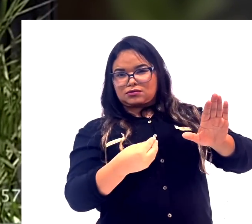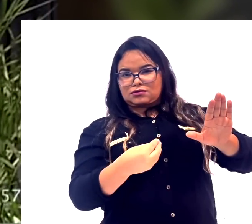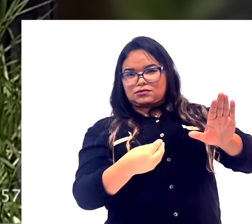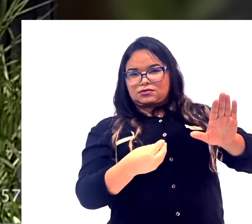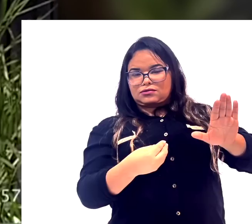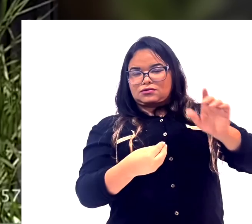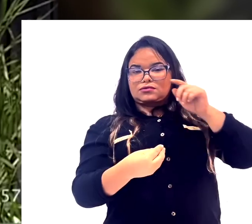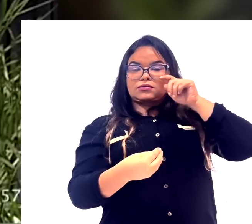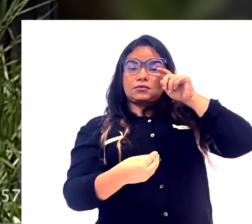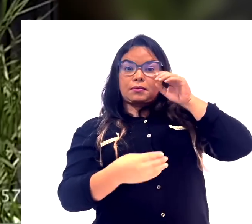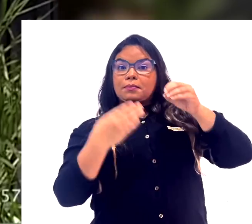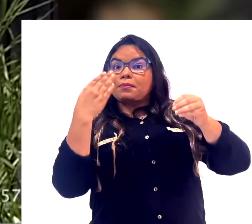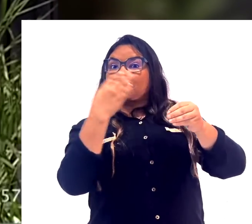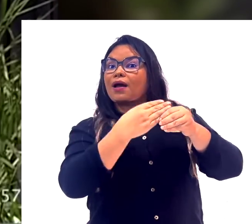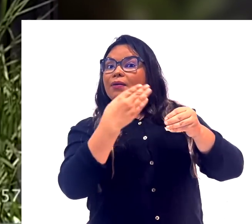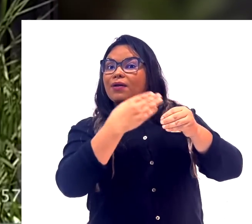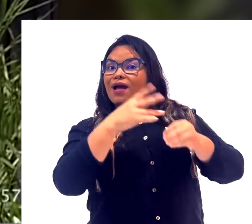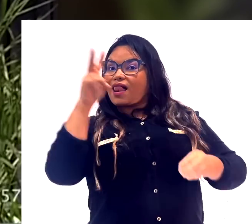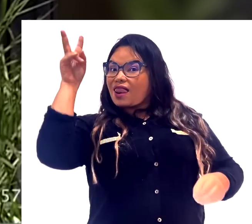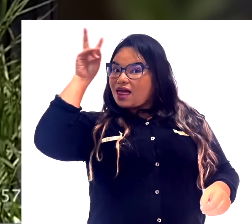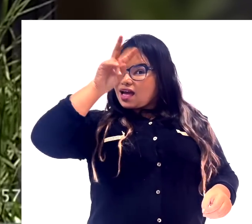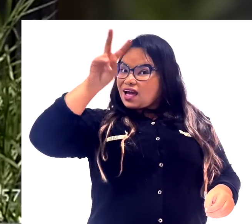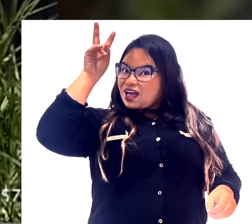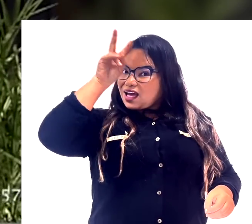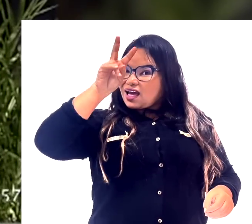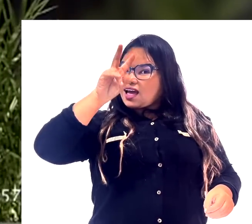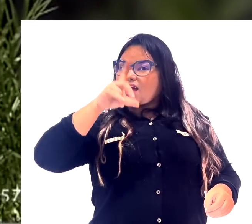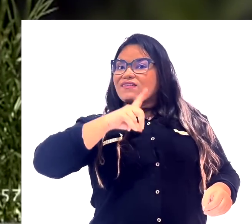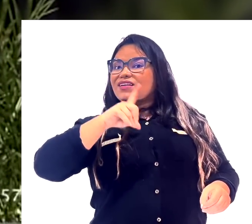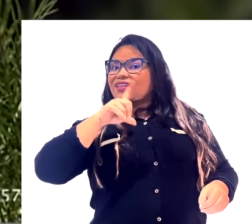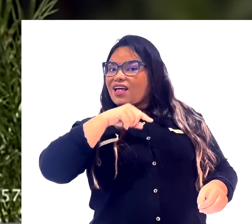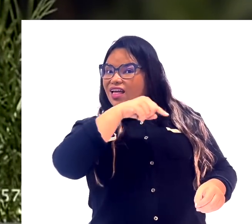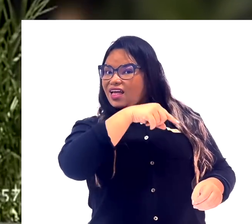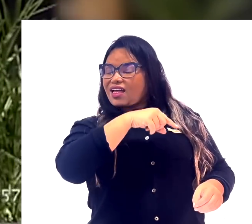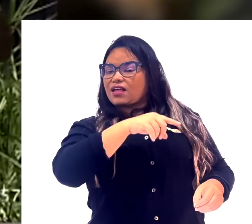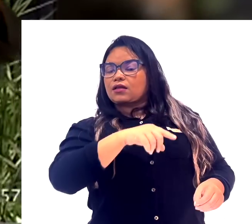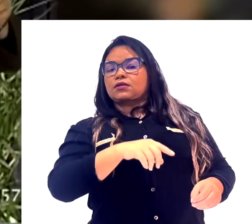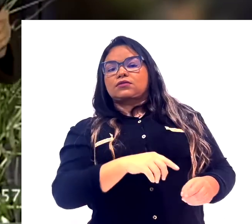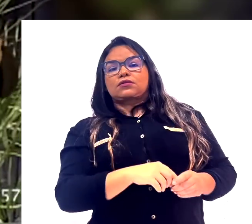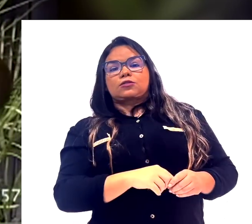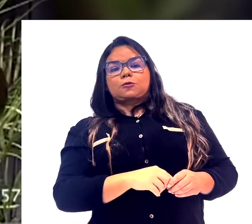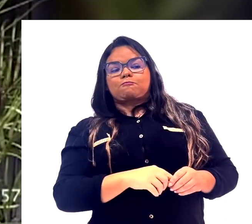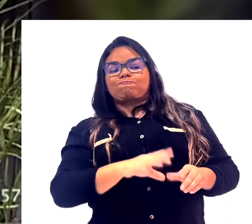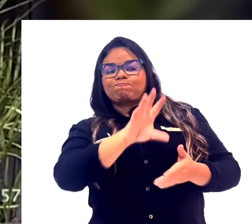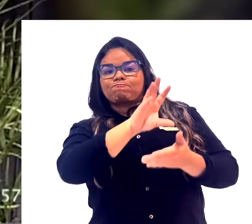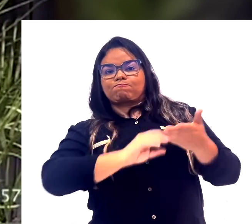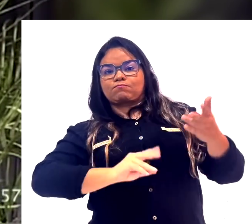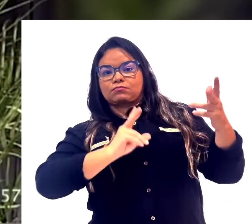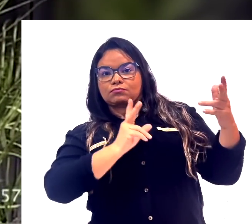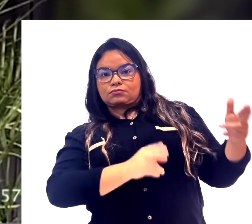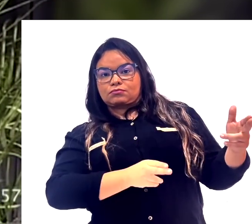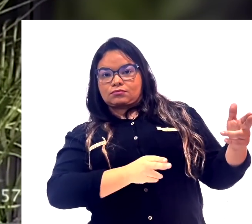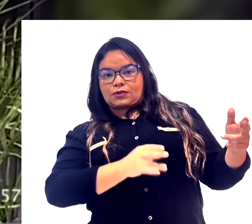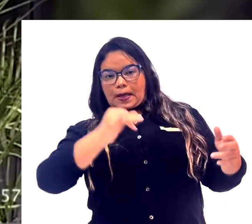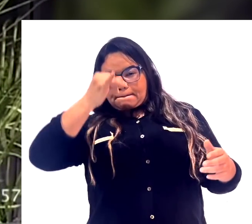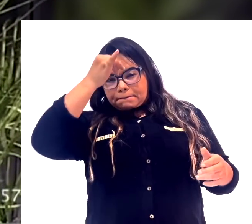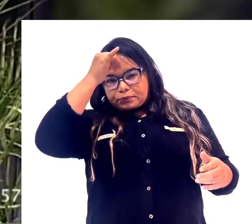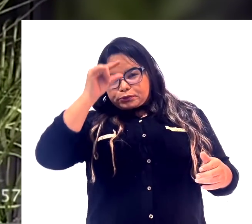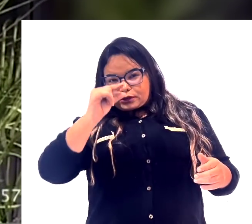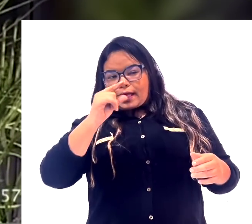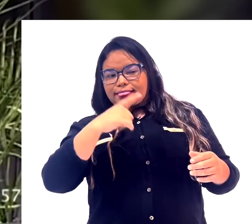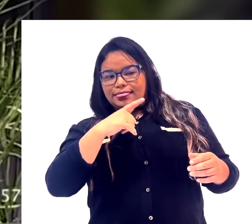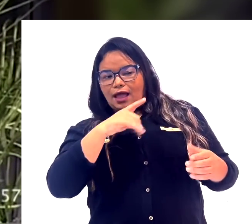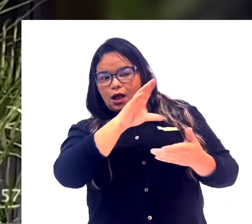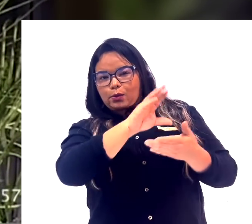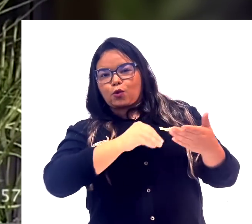Babilônia. Lembram-se? Encontramos isso em Babilônia. Aqui há o mesmo simbolismo, neste poder. O homem